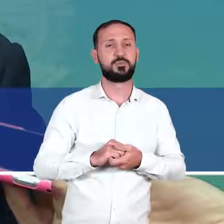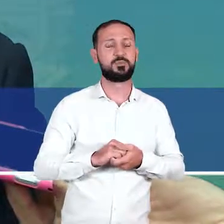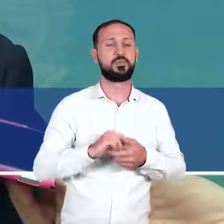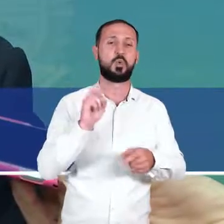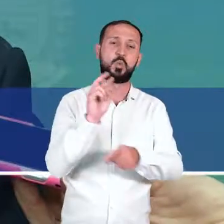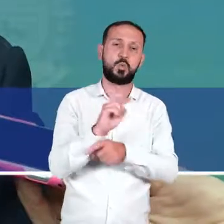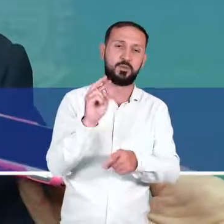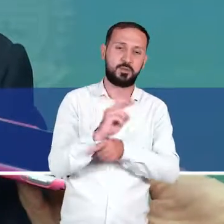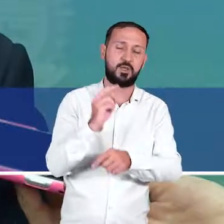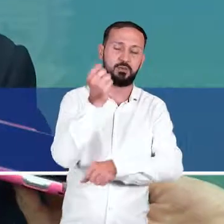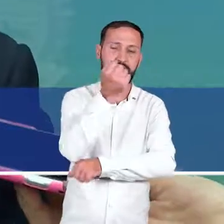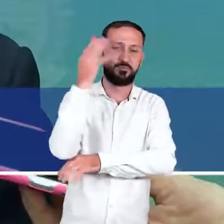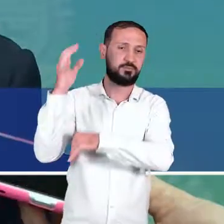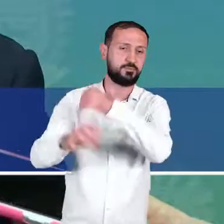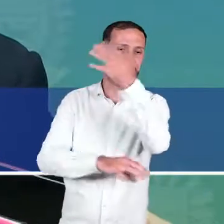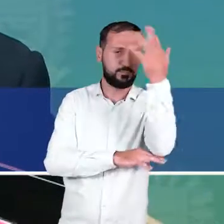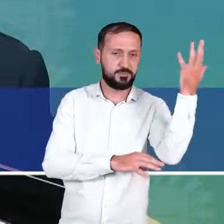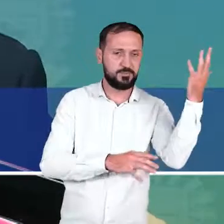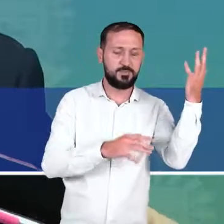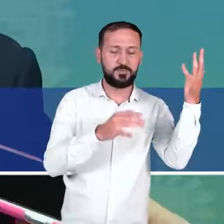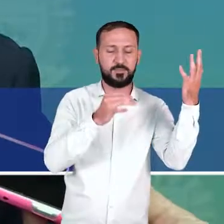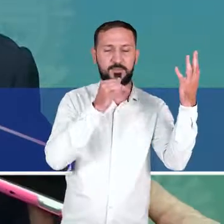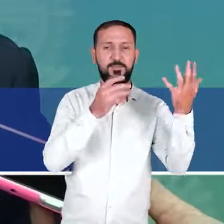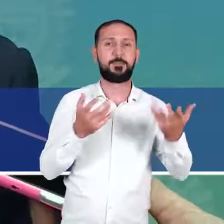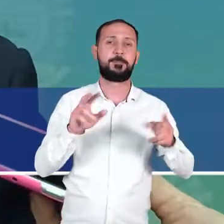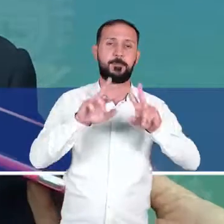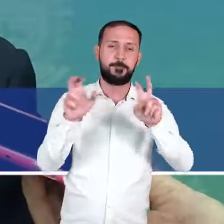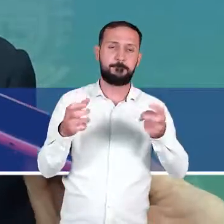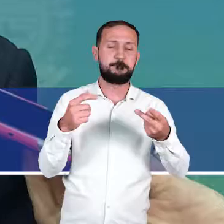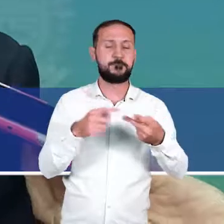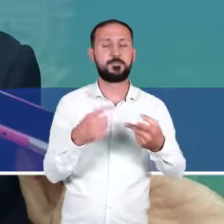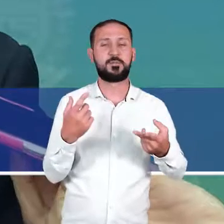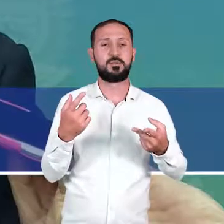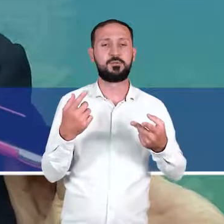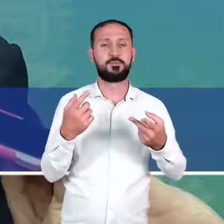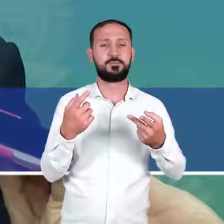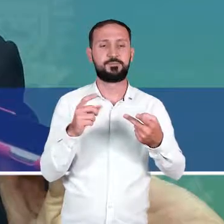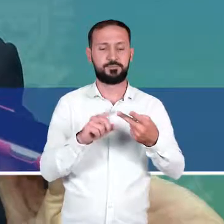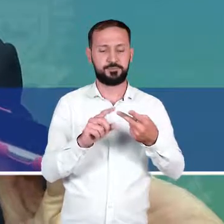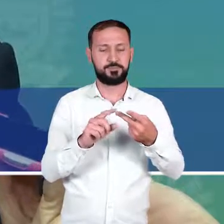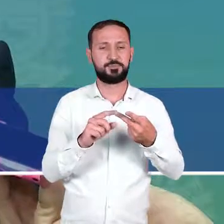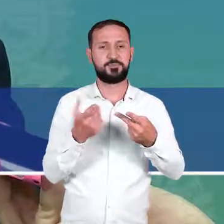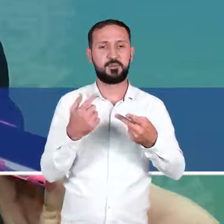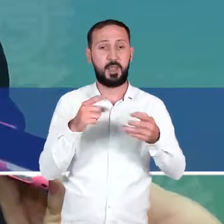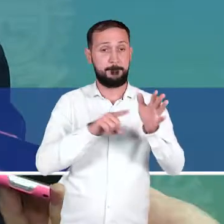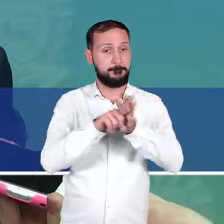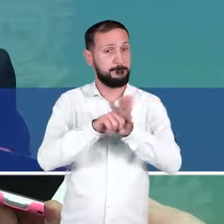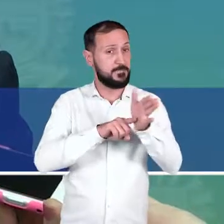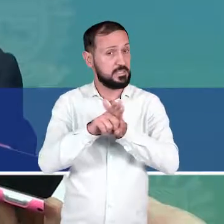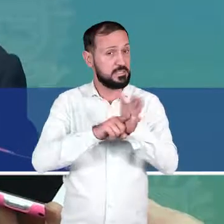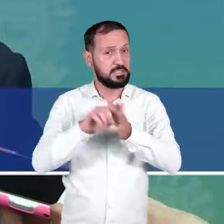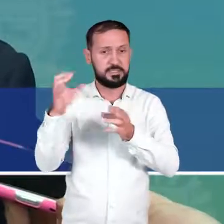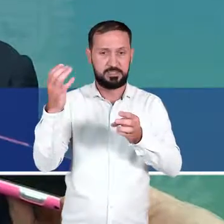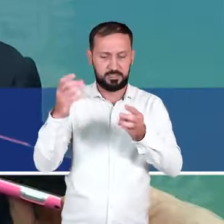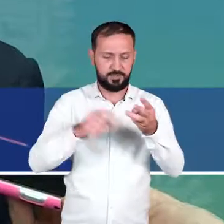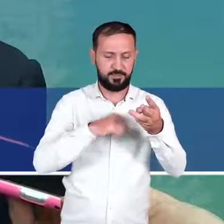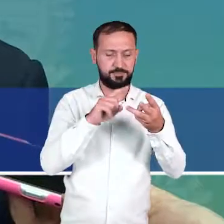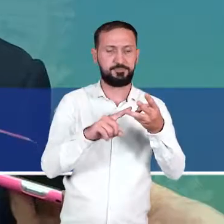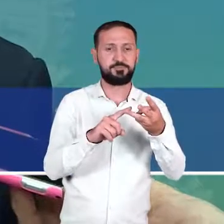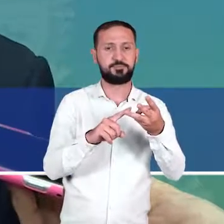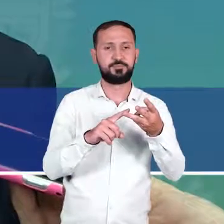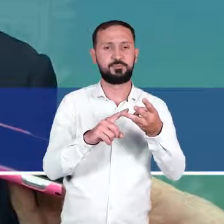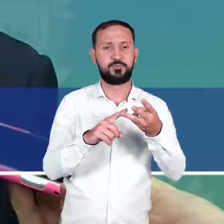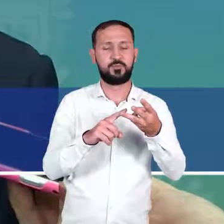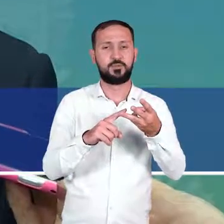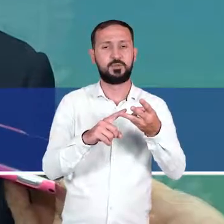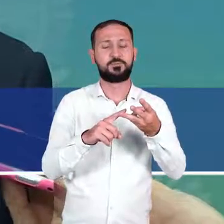de preservação da área na questão ecológica, na questão da pesquisa, na